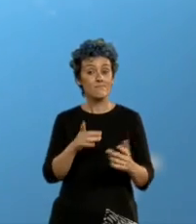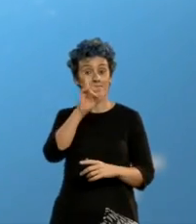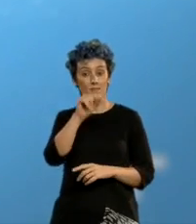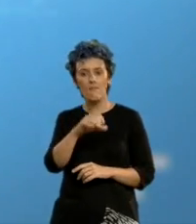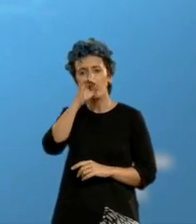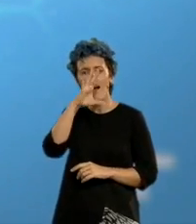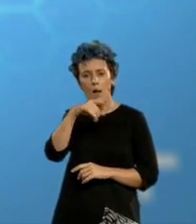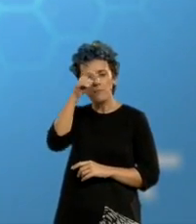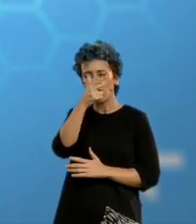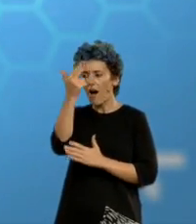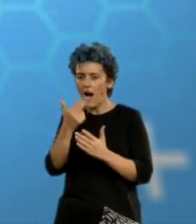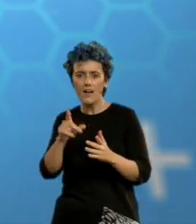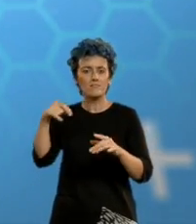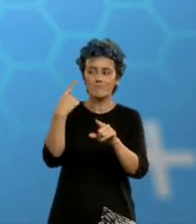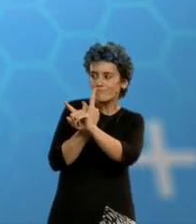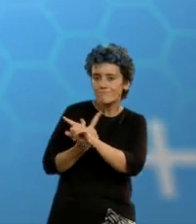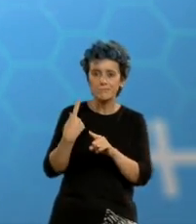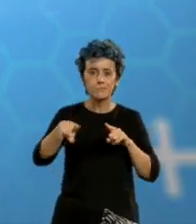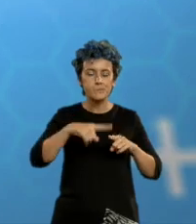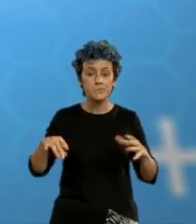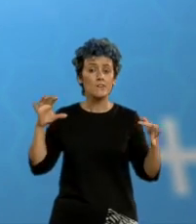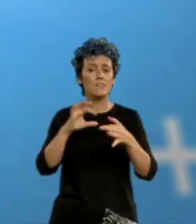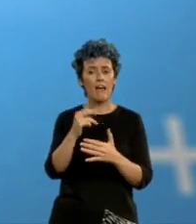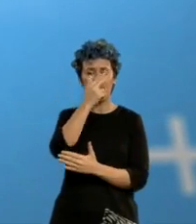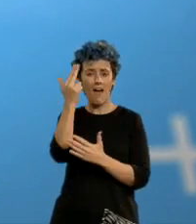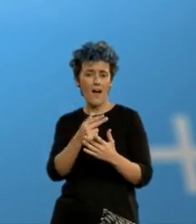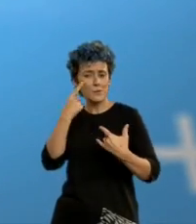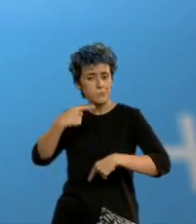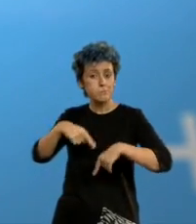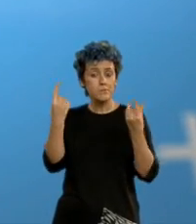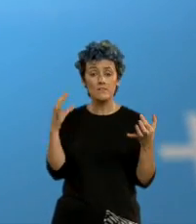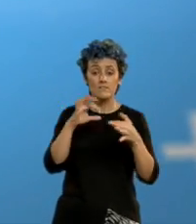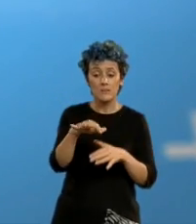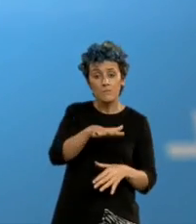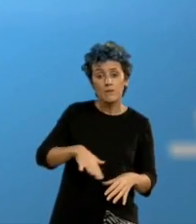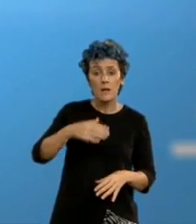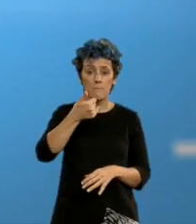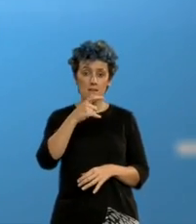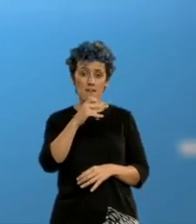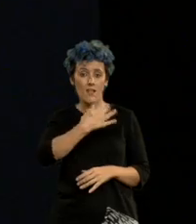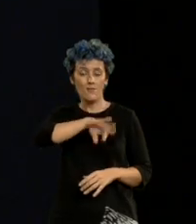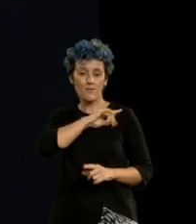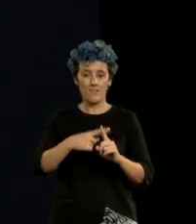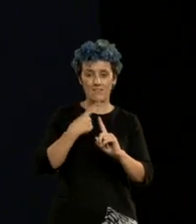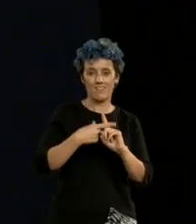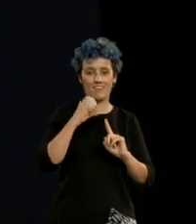Conhecemos os artistas e obras que marcam presença no Colégio das Artes, um dos espaços da Bienal de Coimbra, ano